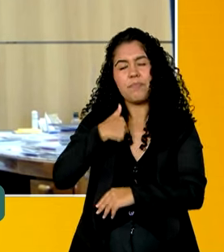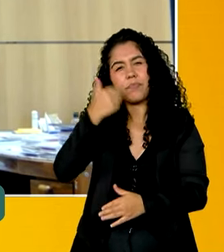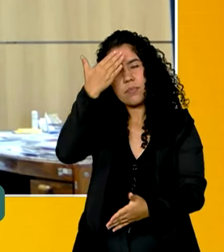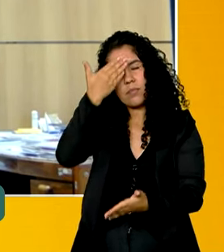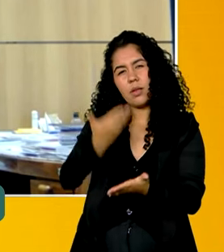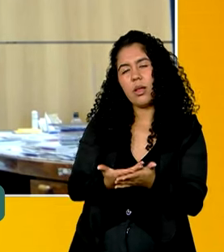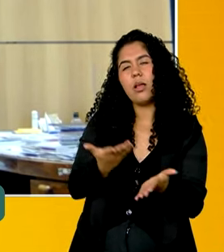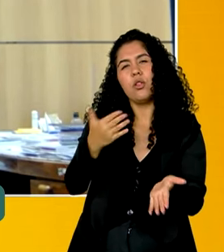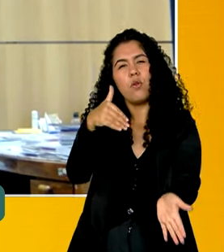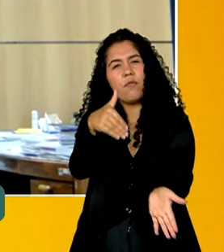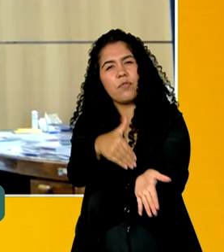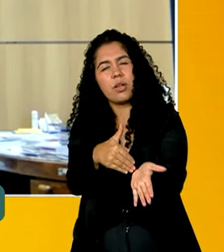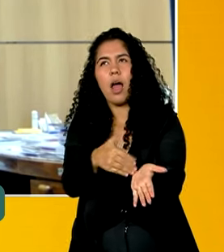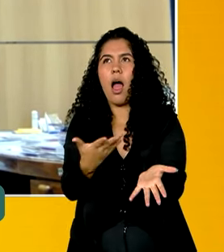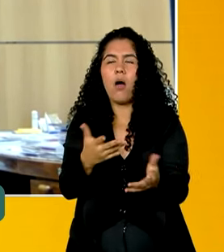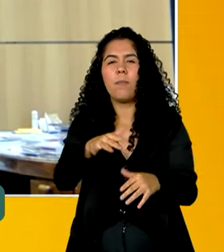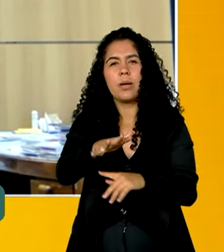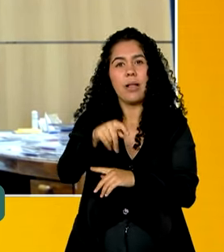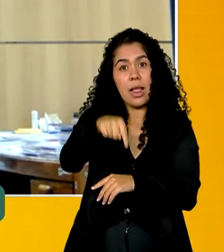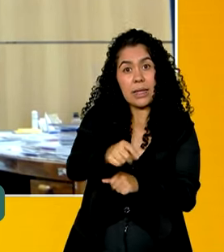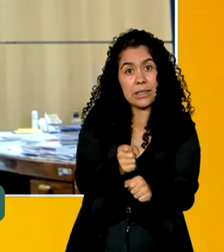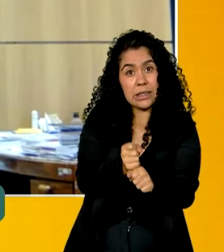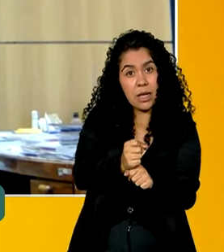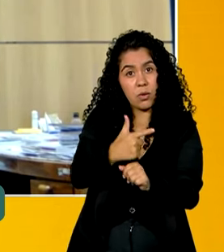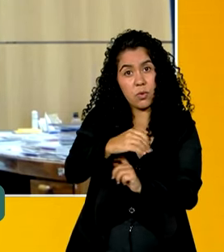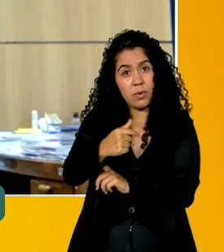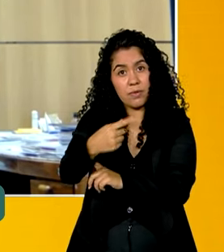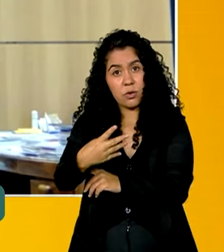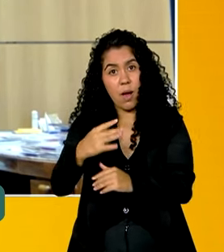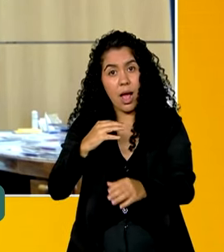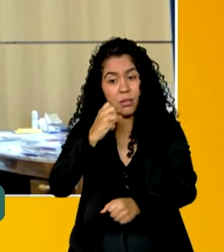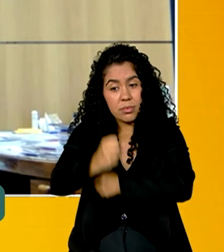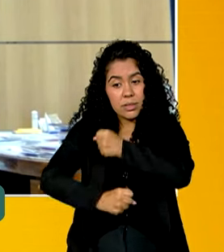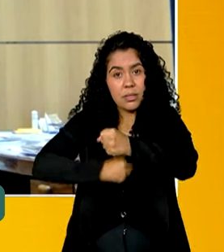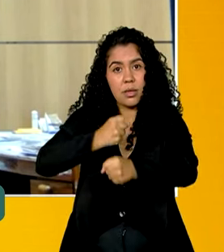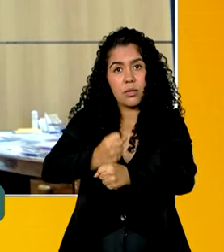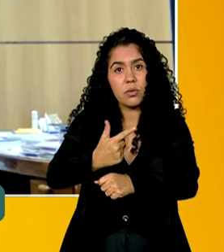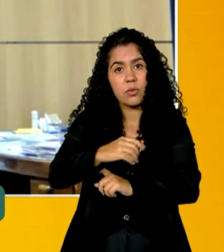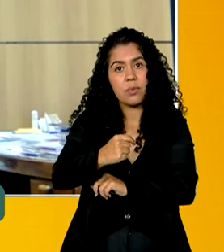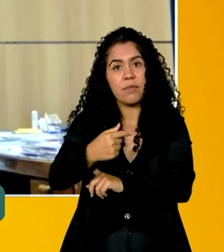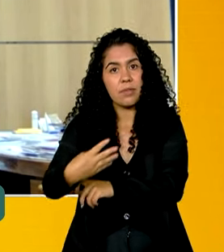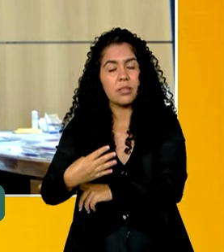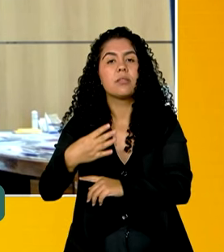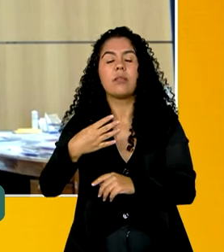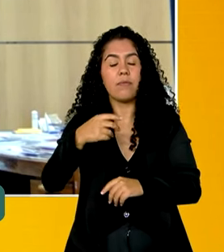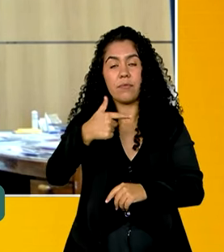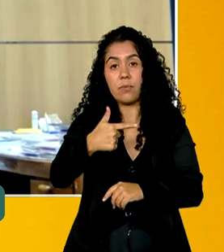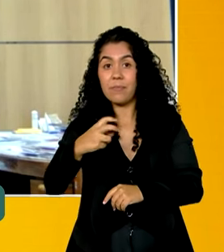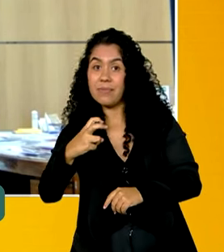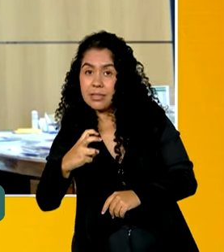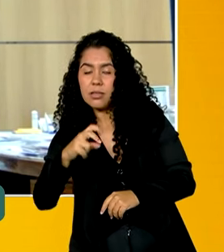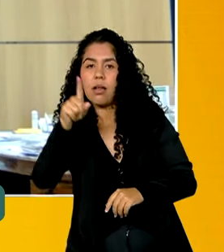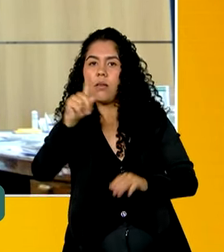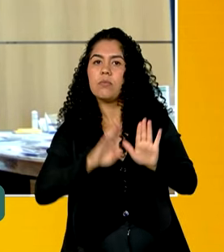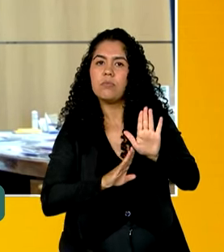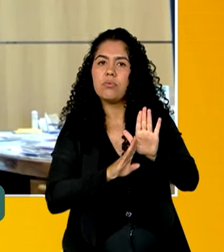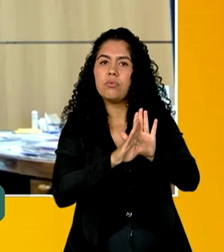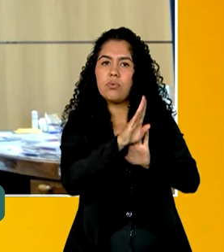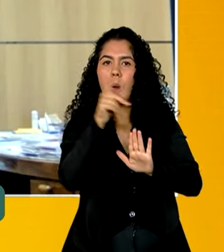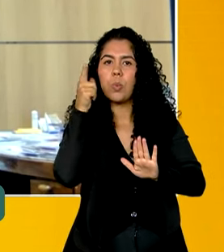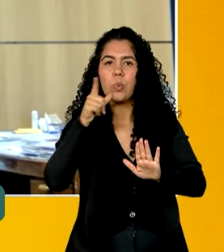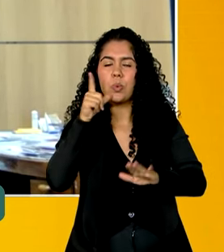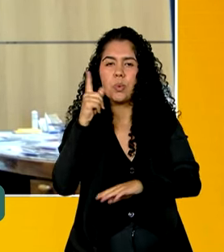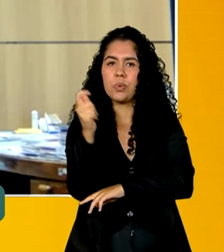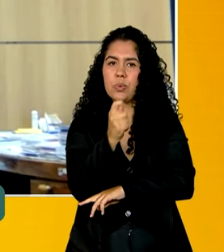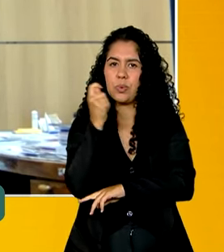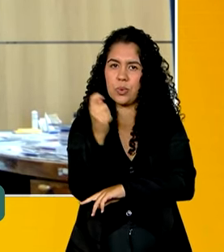final das contas, este ano, transitando para o ano que vem, eu creio que o estado do Rio Grande do Sul vai também continuar participando